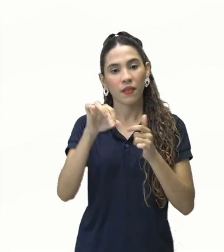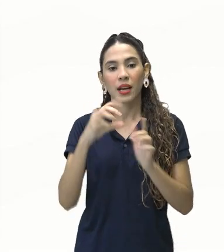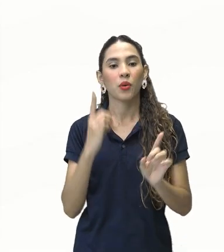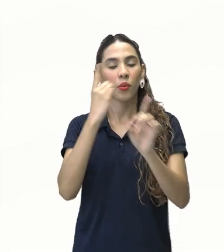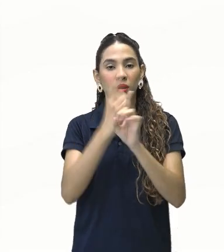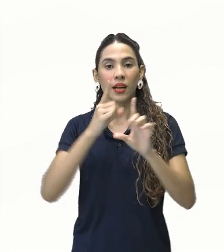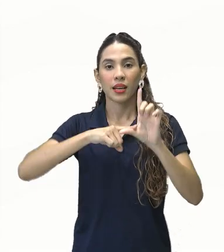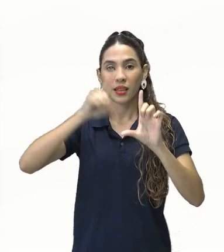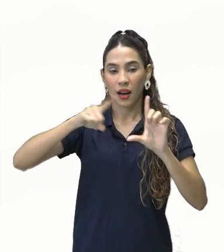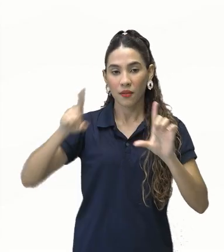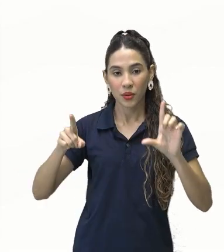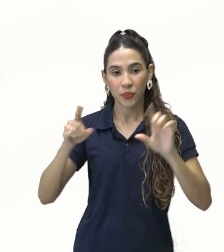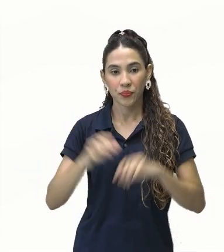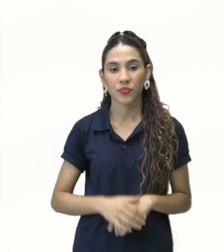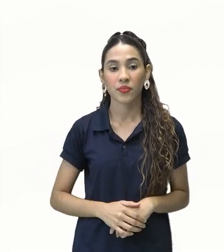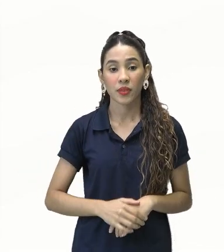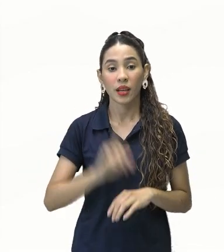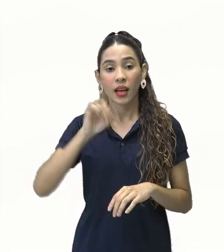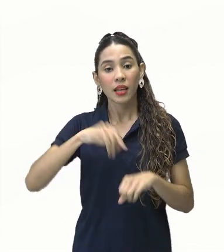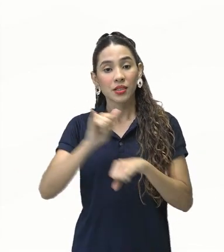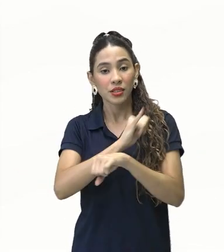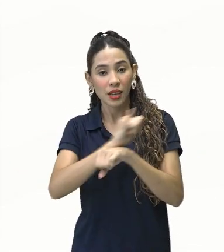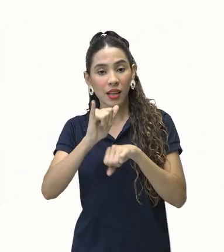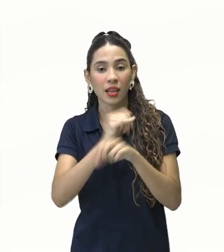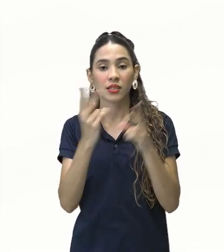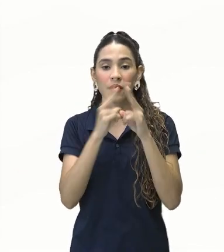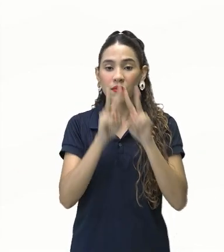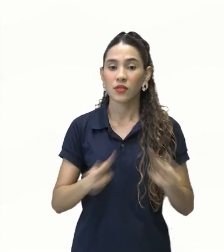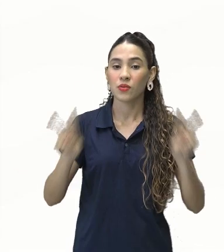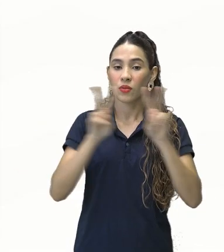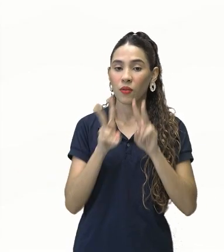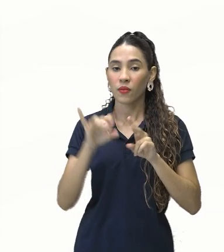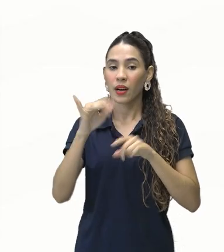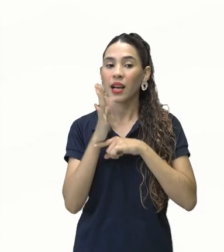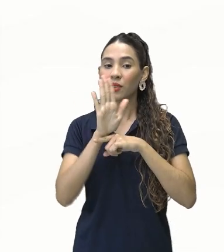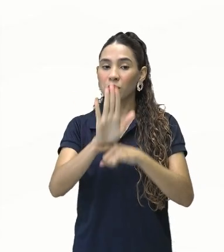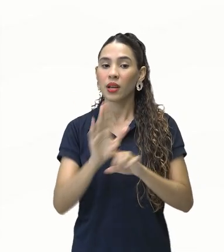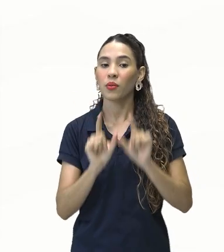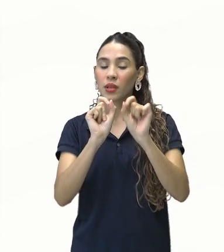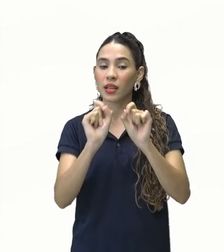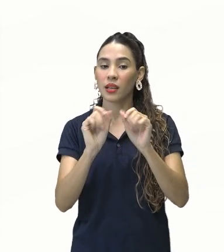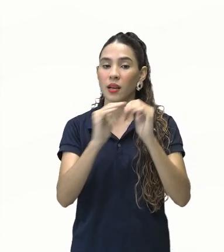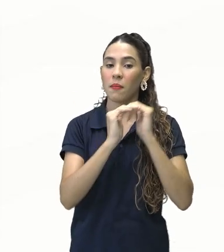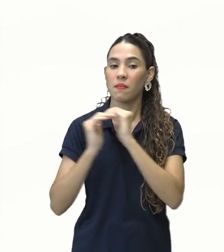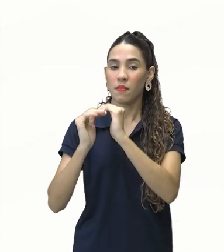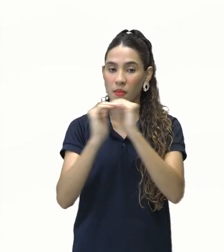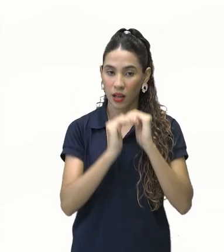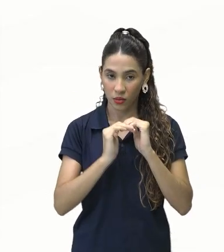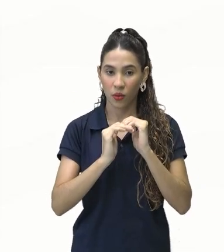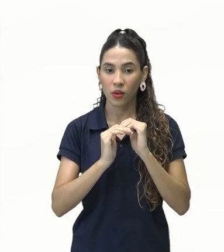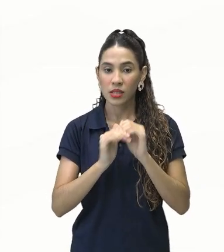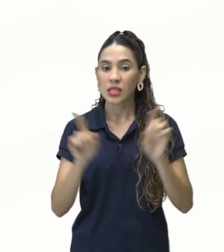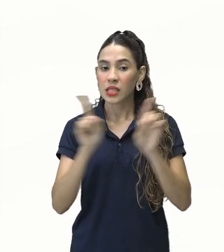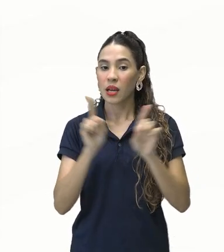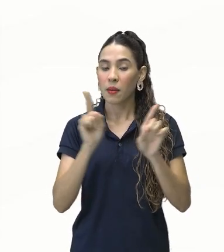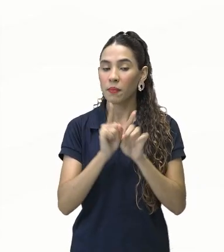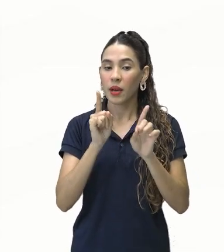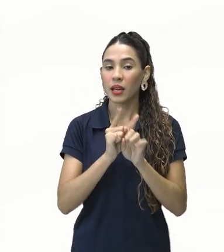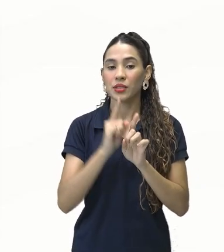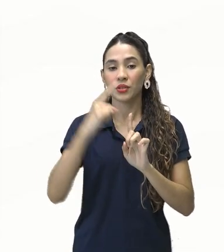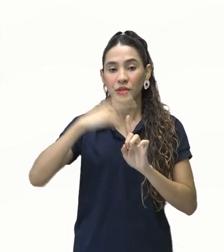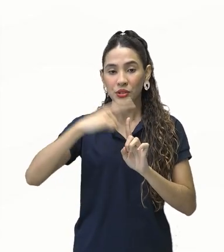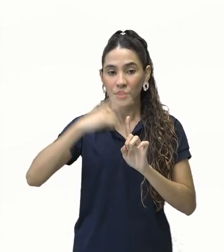nossos gráficos. São ferramentas visuais que ajudam a mostrar padrões,